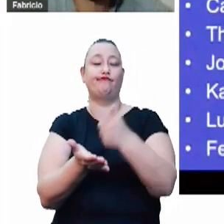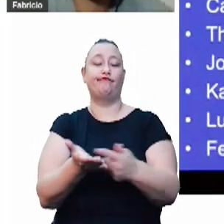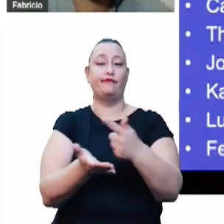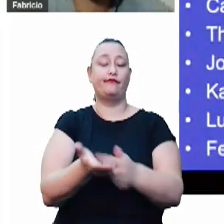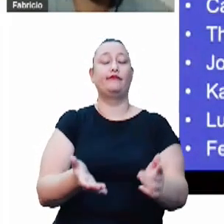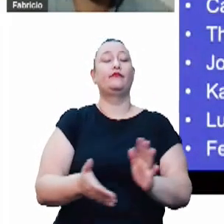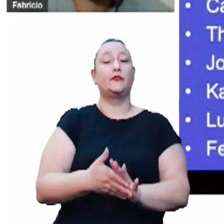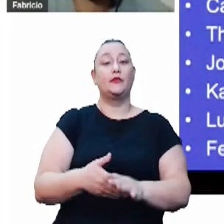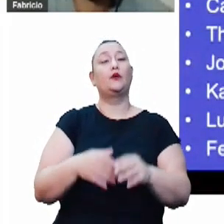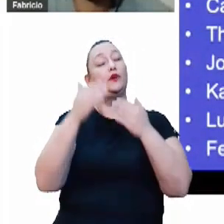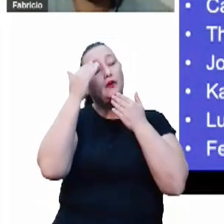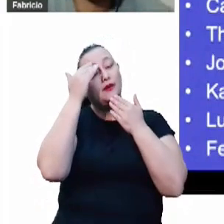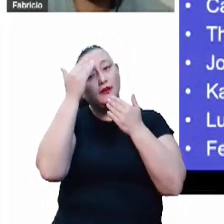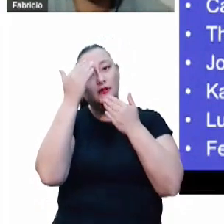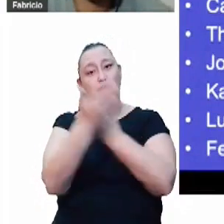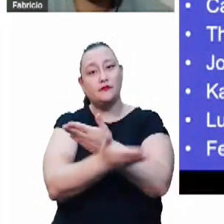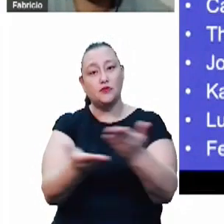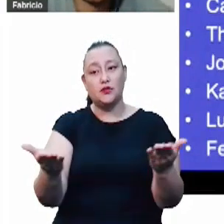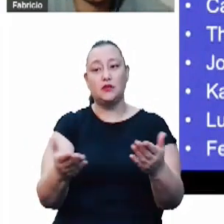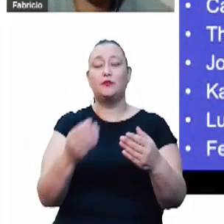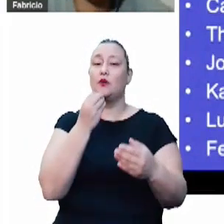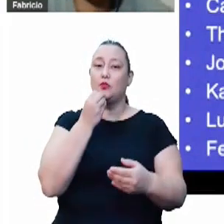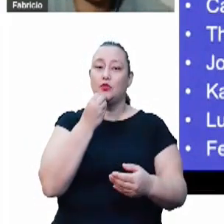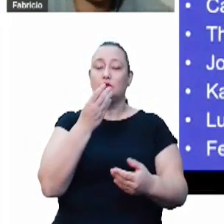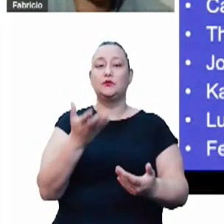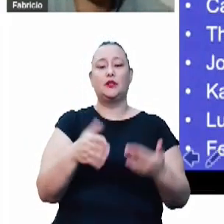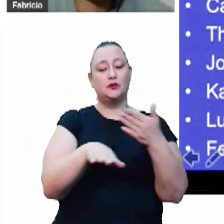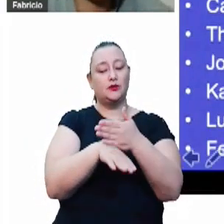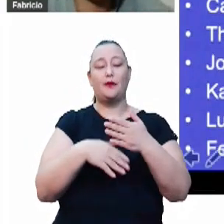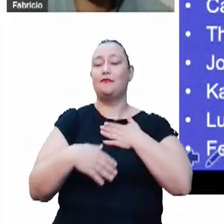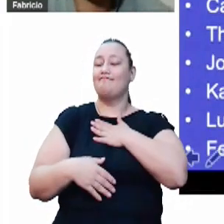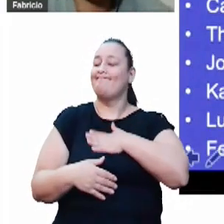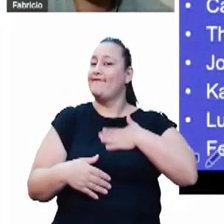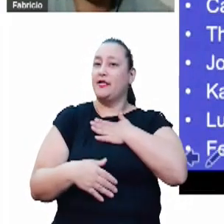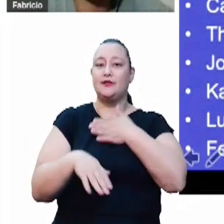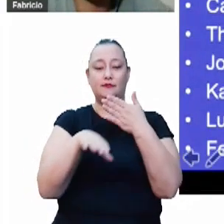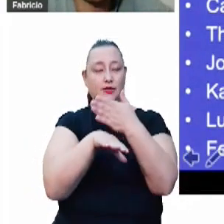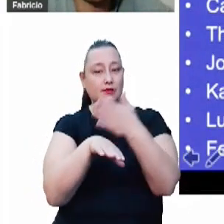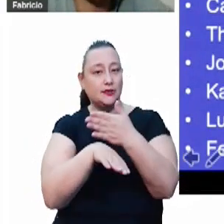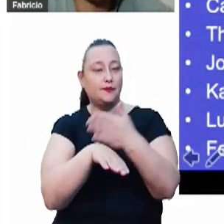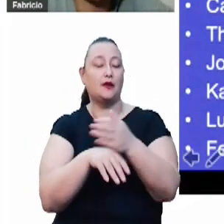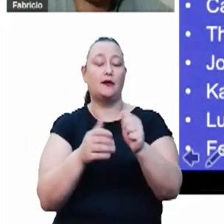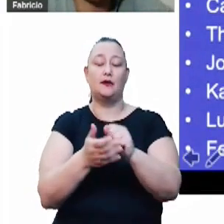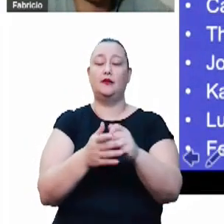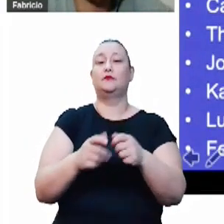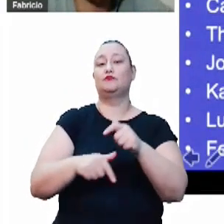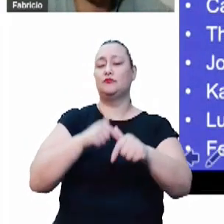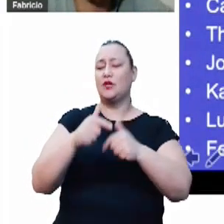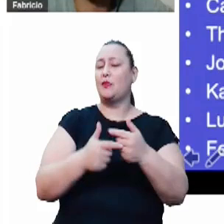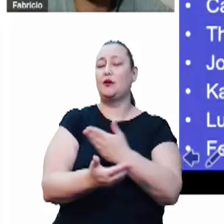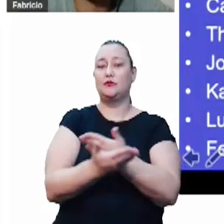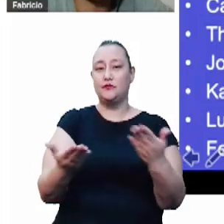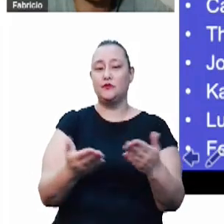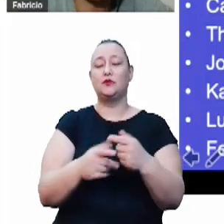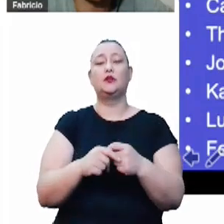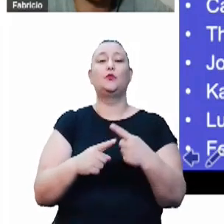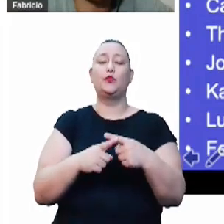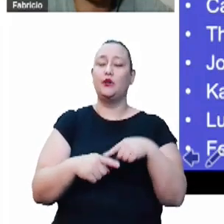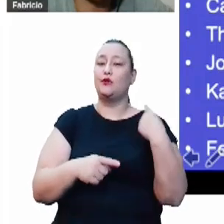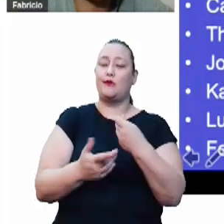aí. E agradecer vocês pela oportunidade, é sempre um prazer estar participando das atividades, até porque a gente estuda, a